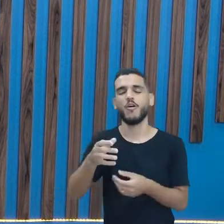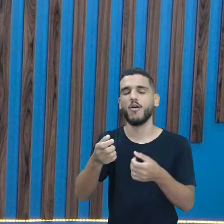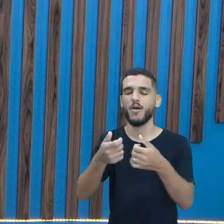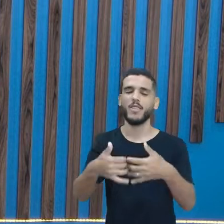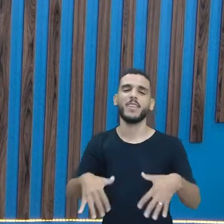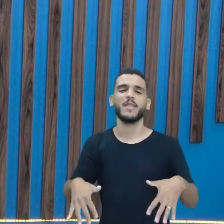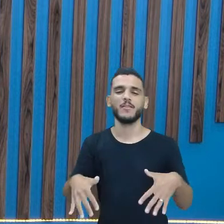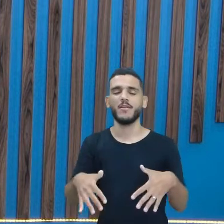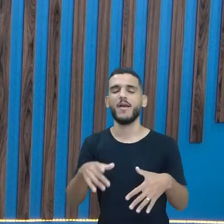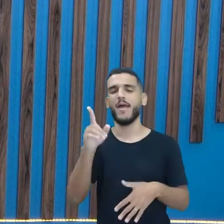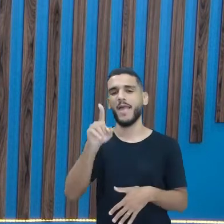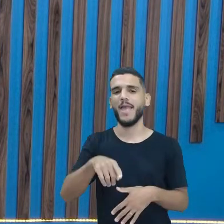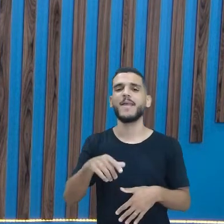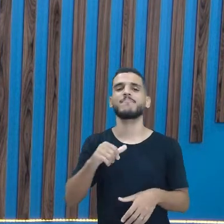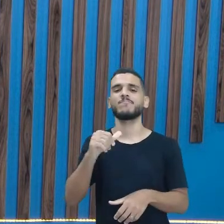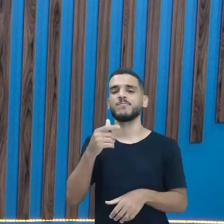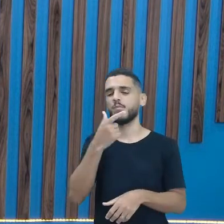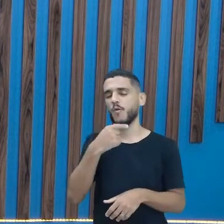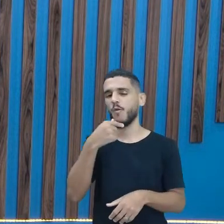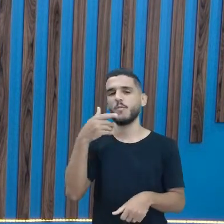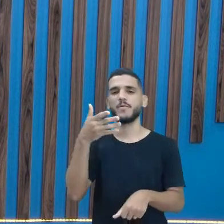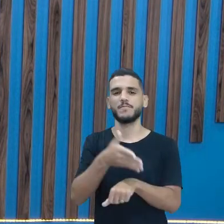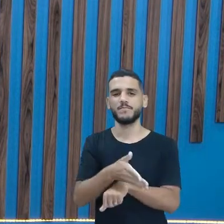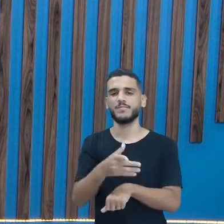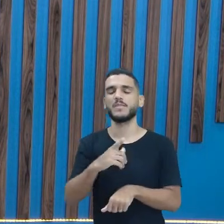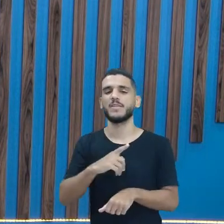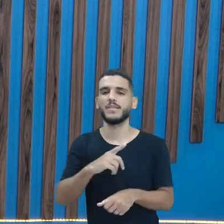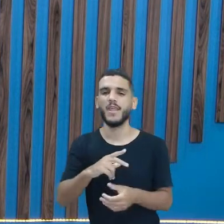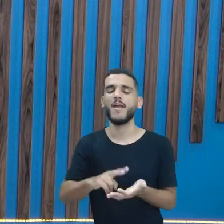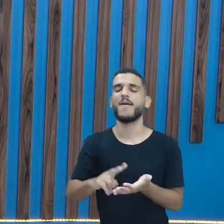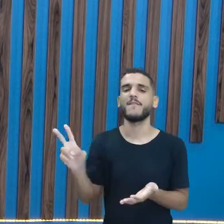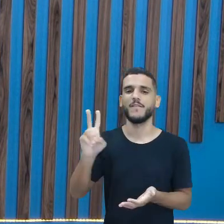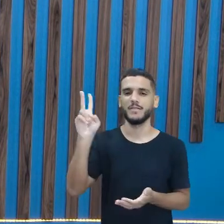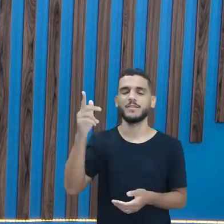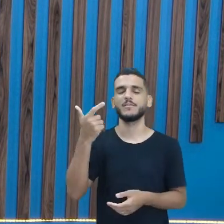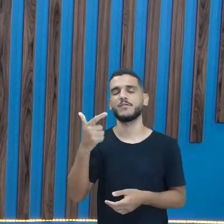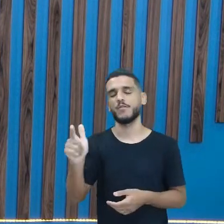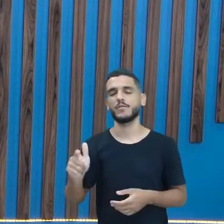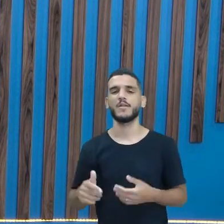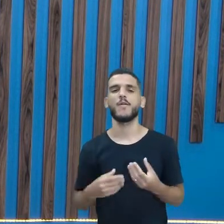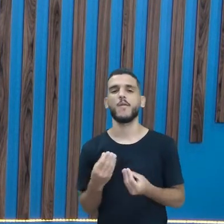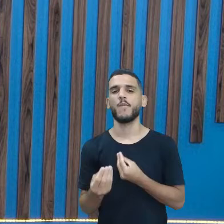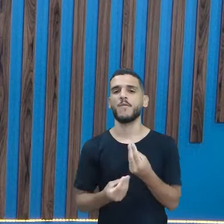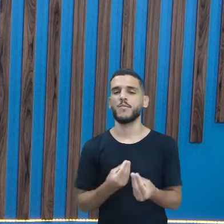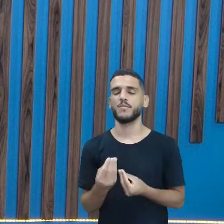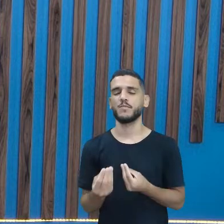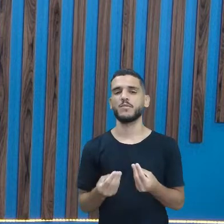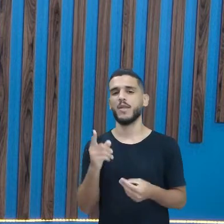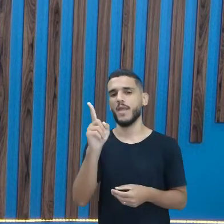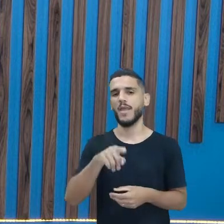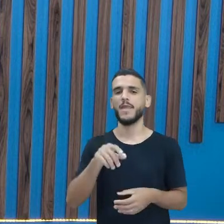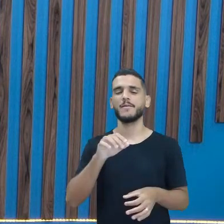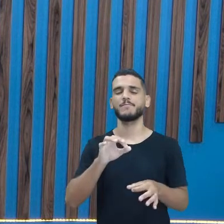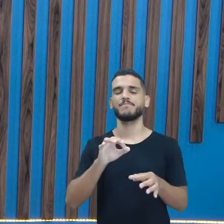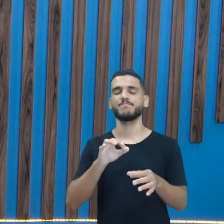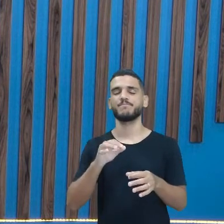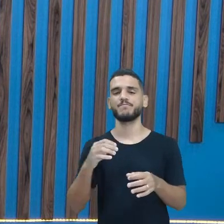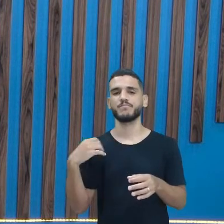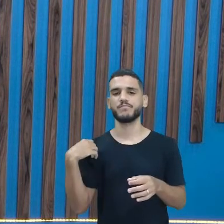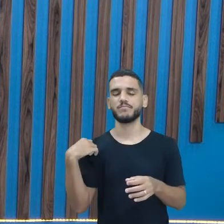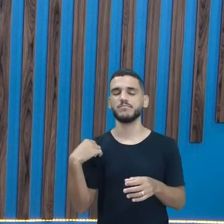natural, ela foi modificada. Agora, tem uma vantagem sobre muitas outras, porque apesar dela ser modificada, ainda